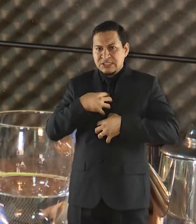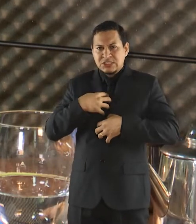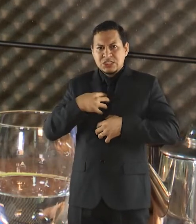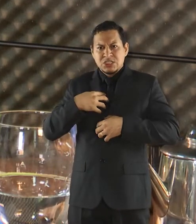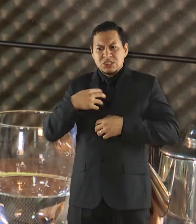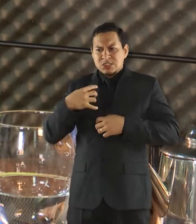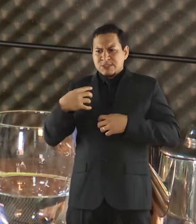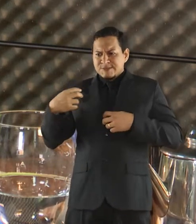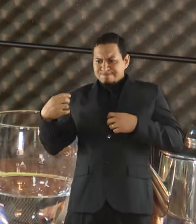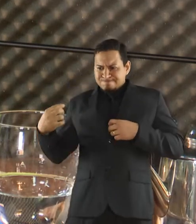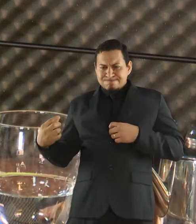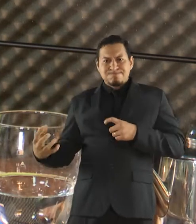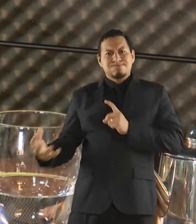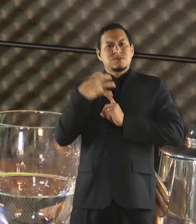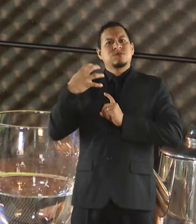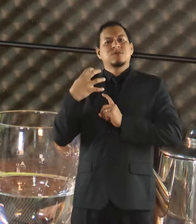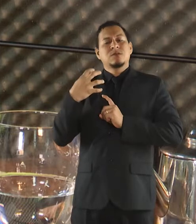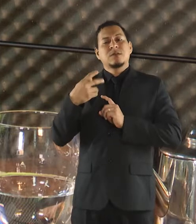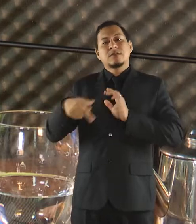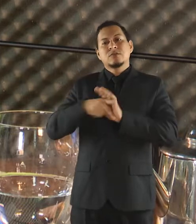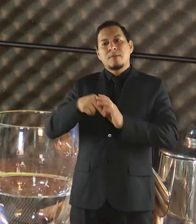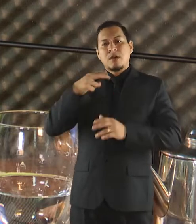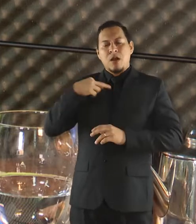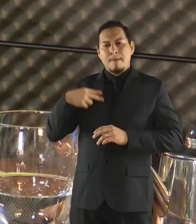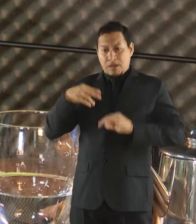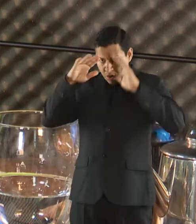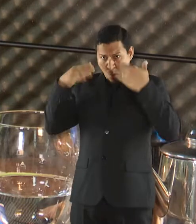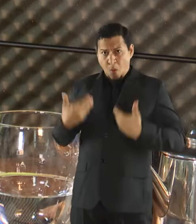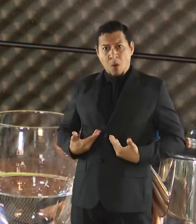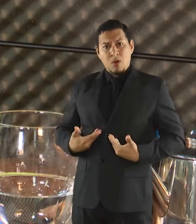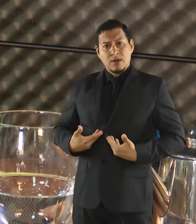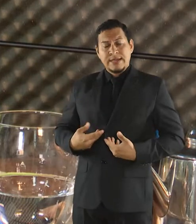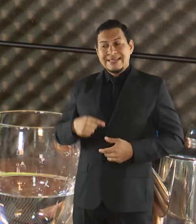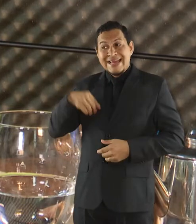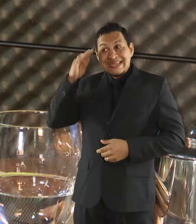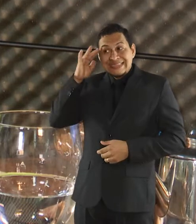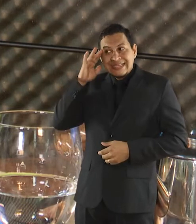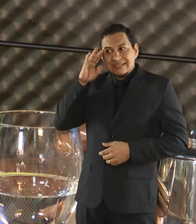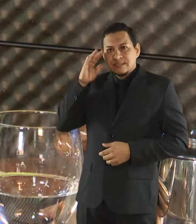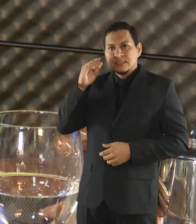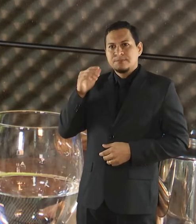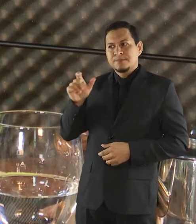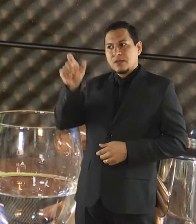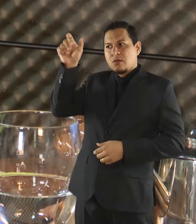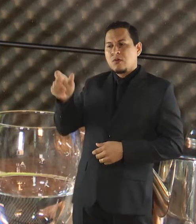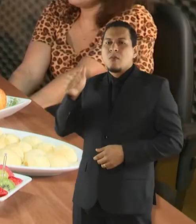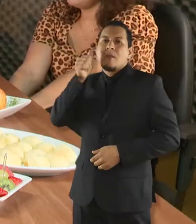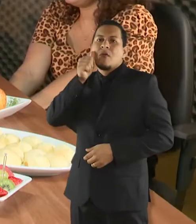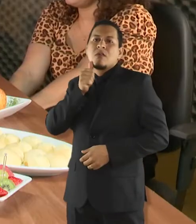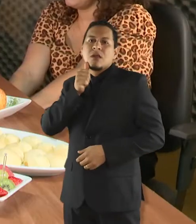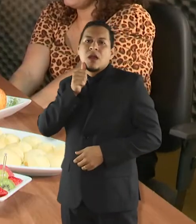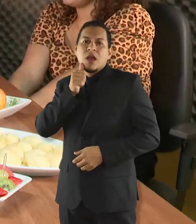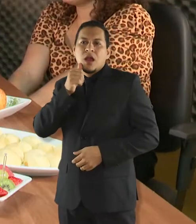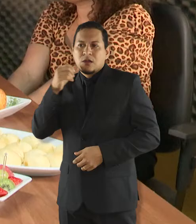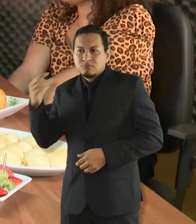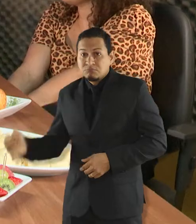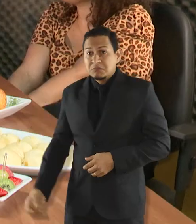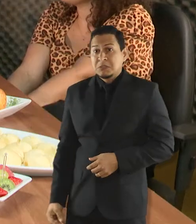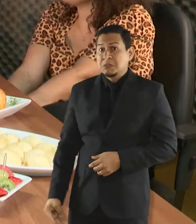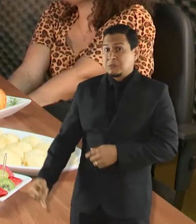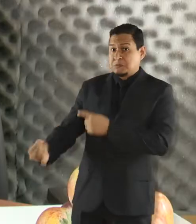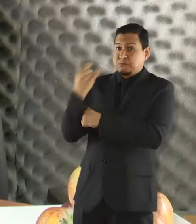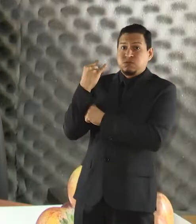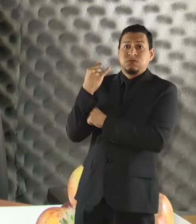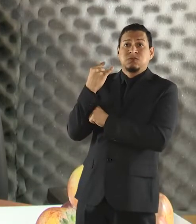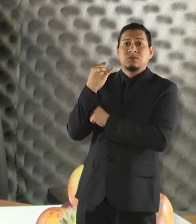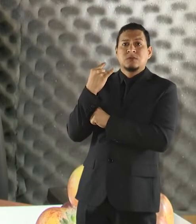ele supostamente entende, né, que uma mulher botou chifre nele. E às vezes nem botou, né, minha amiga? Às vezes só uma Às